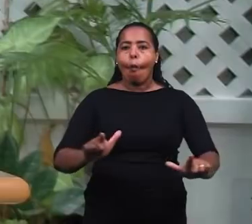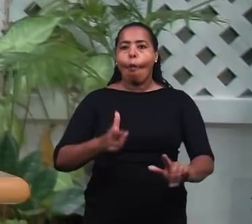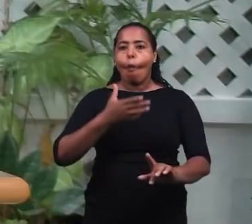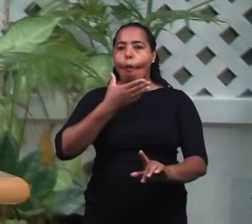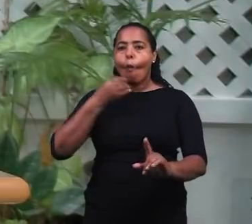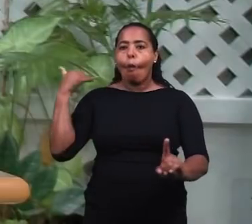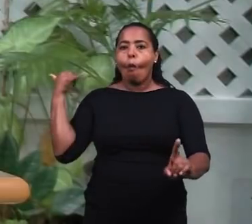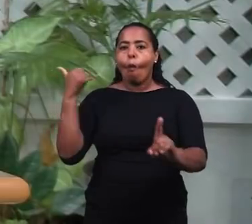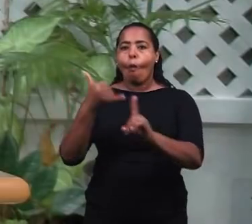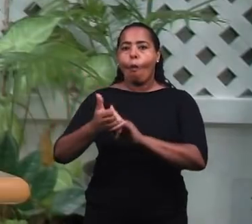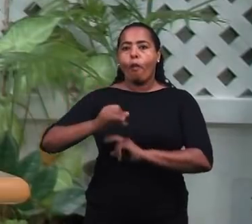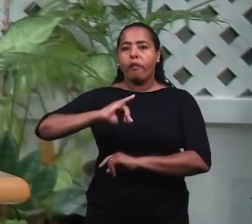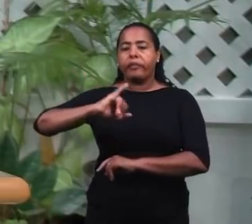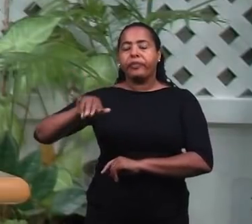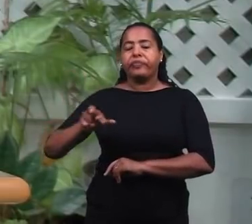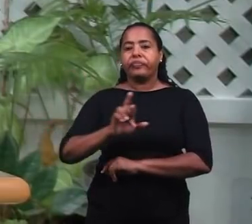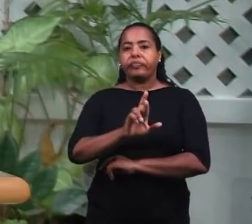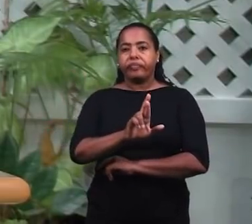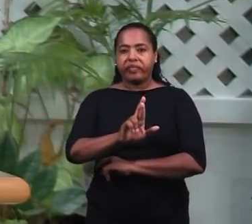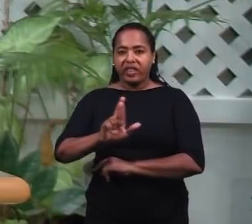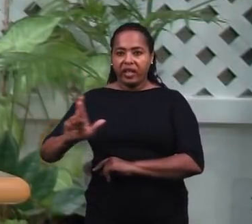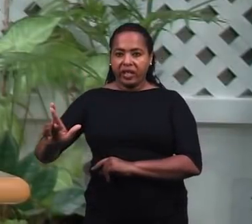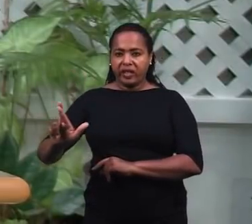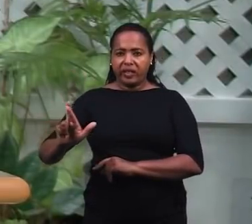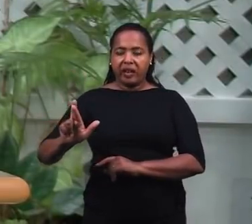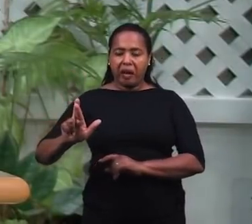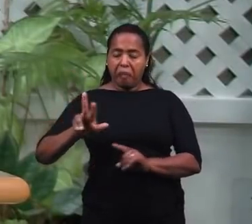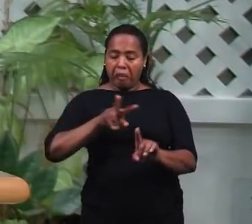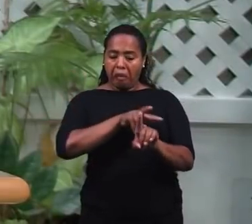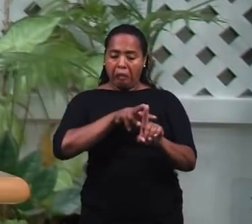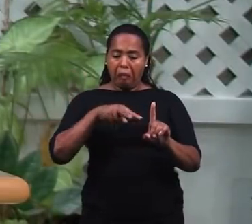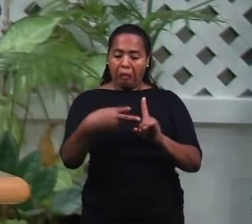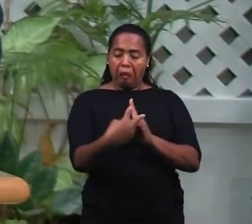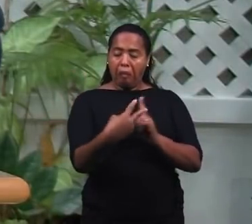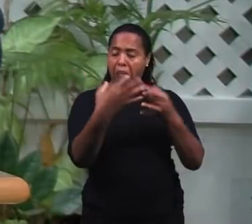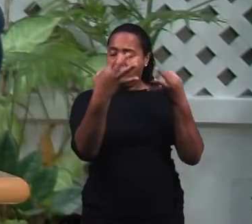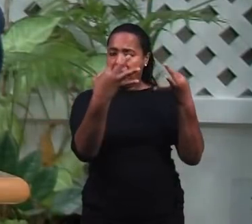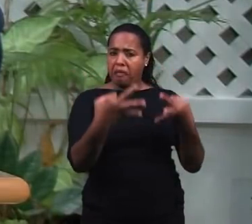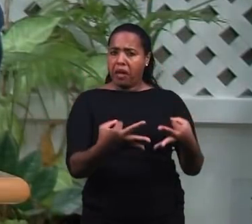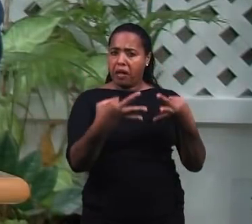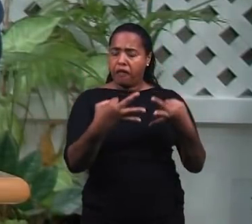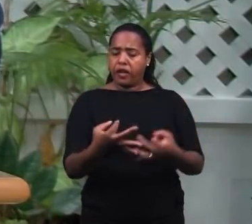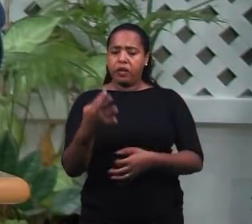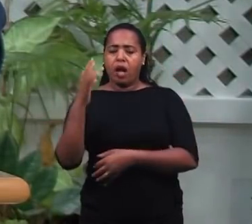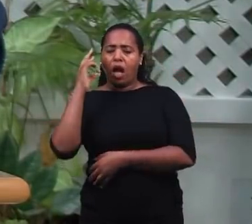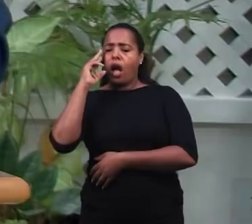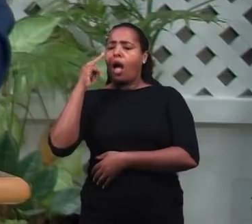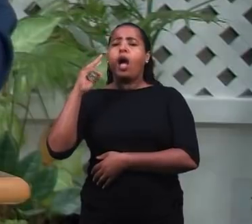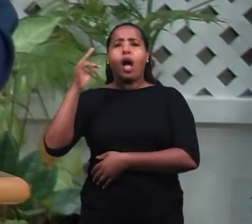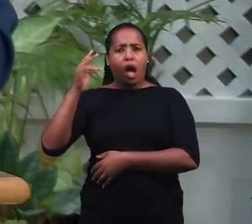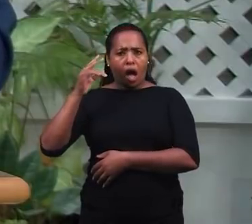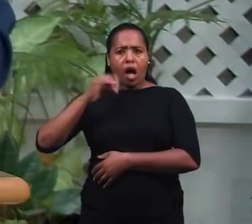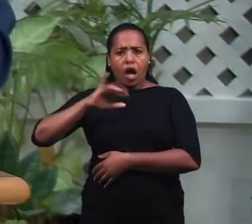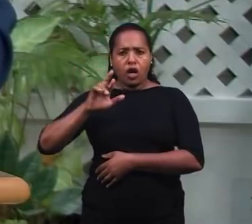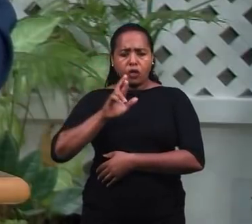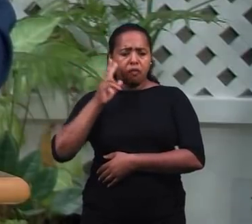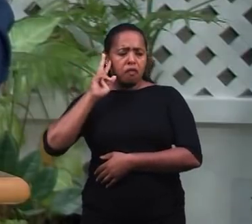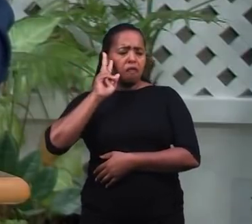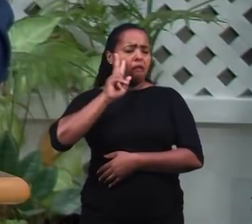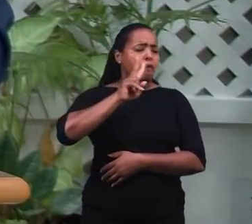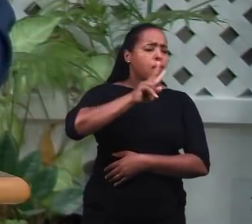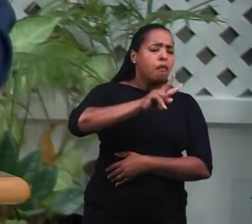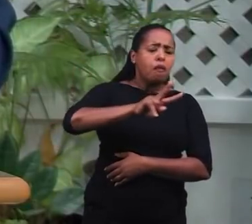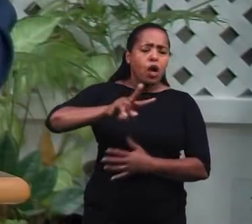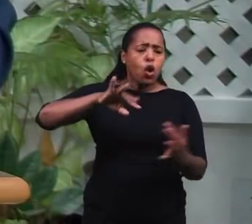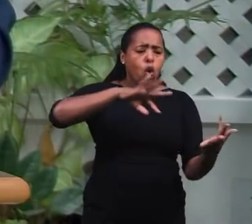Jeremias, nesse aspecto, ela é perfeita. Ele diz assim: eu vi, o mundo não tinha